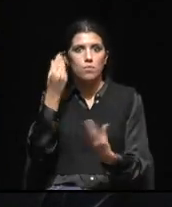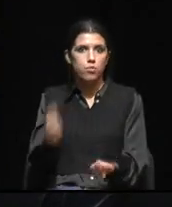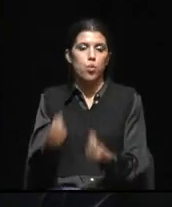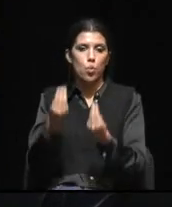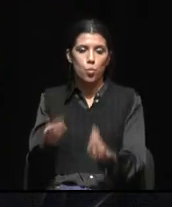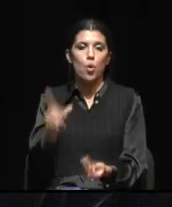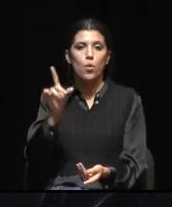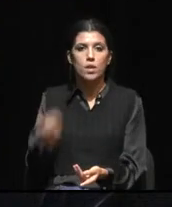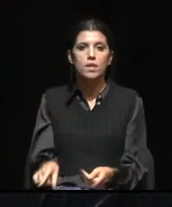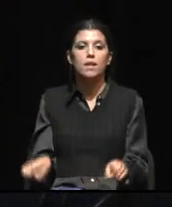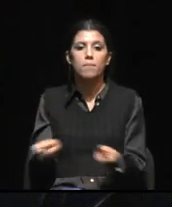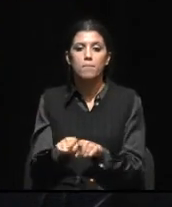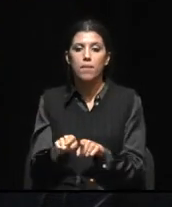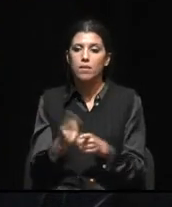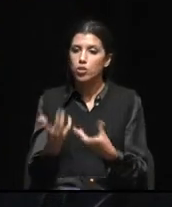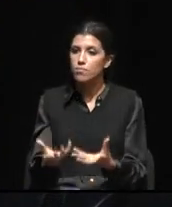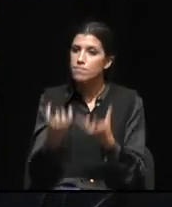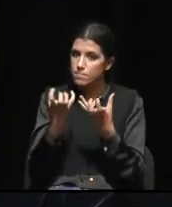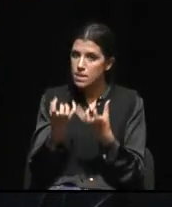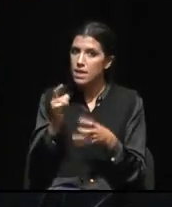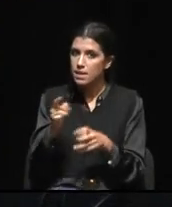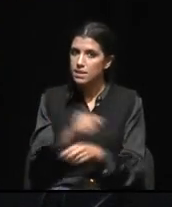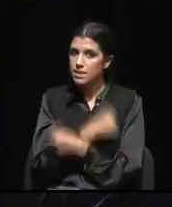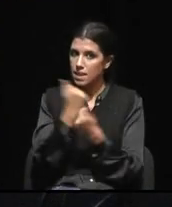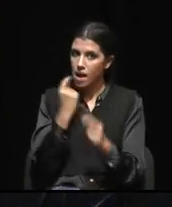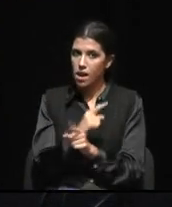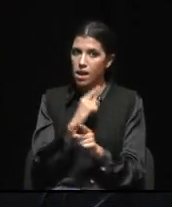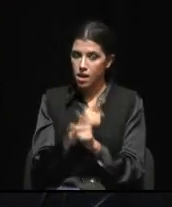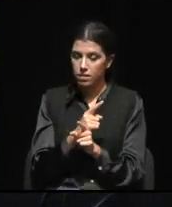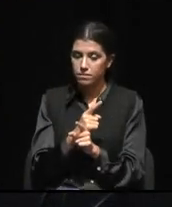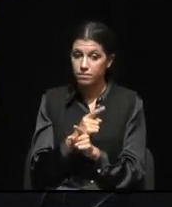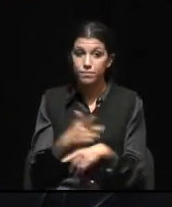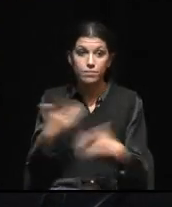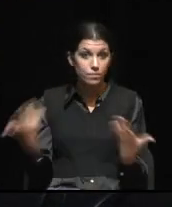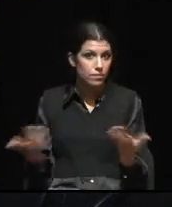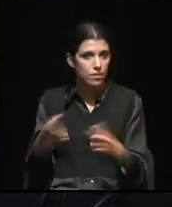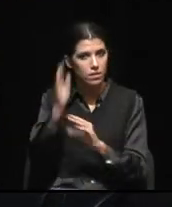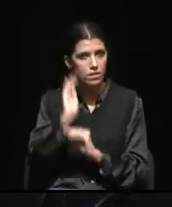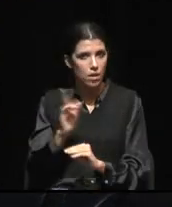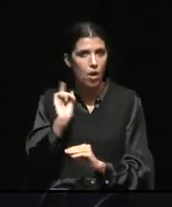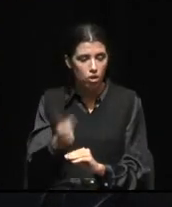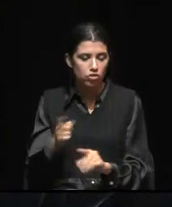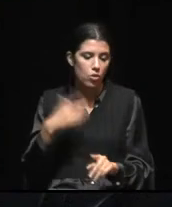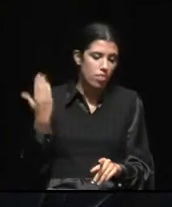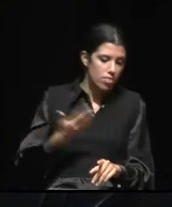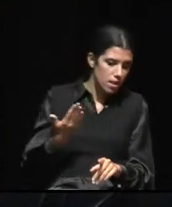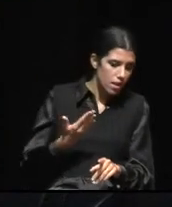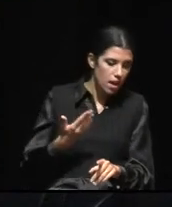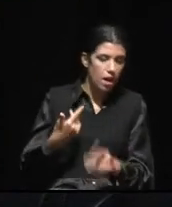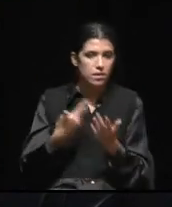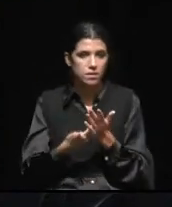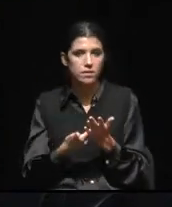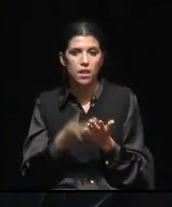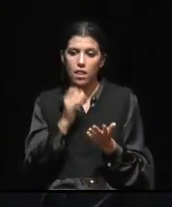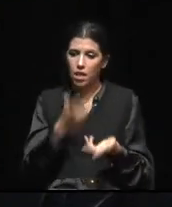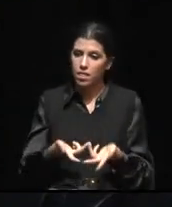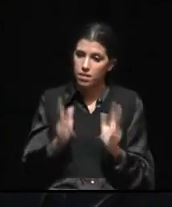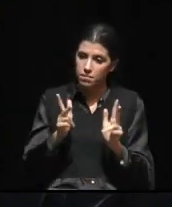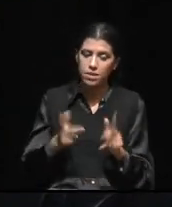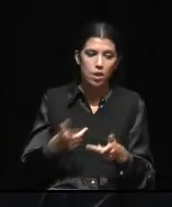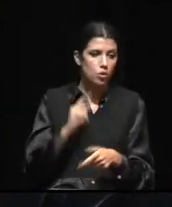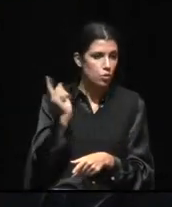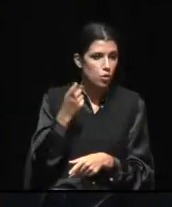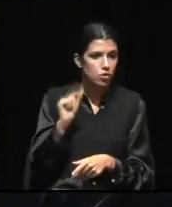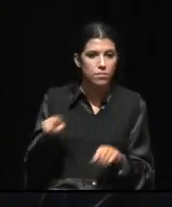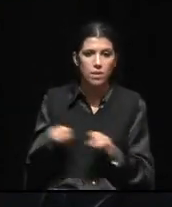e como é que desejamos essa mesma cidade do conhecimento em que a educação além de um direito que permite a liberdade de todos é